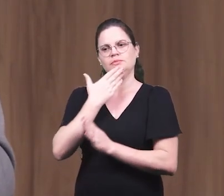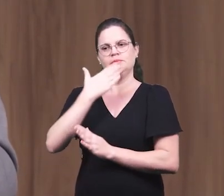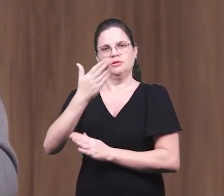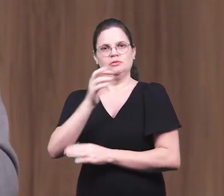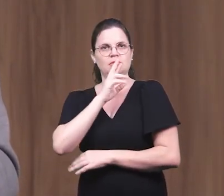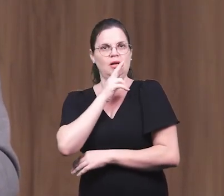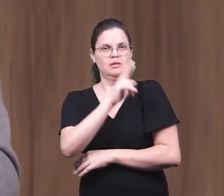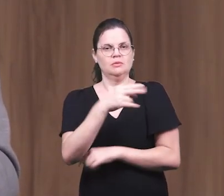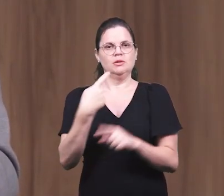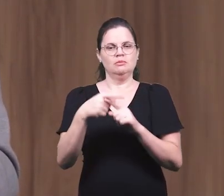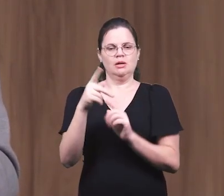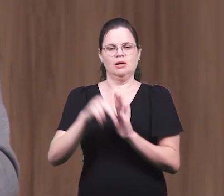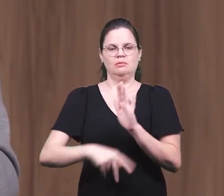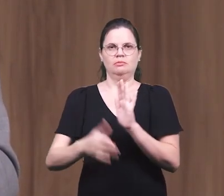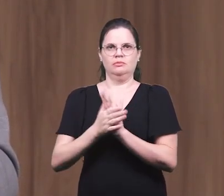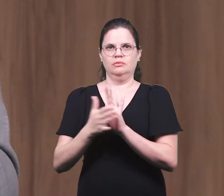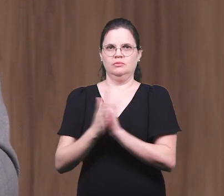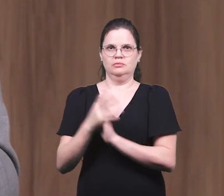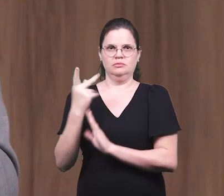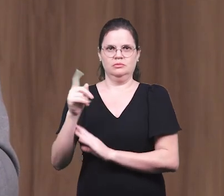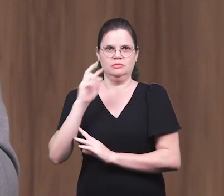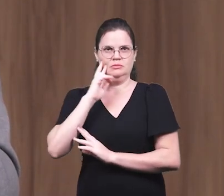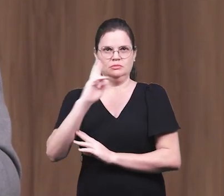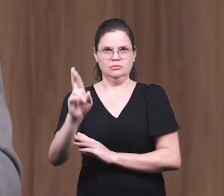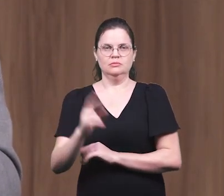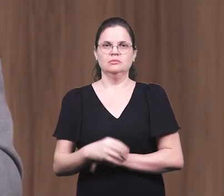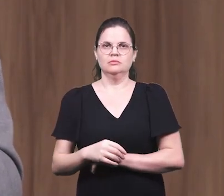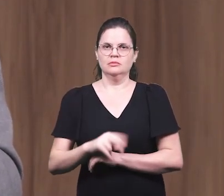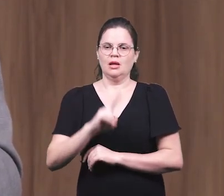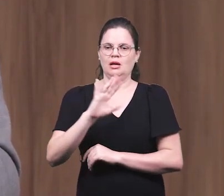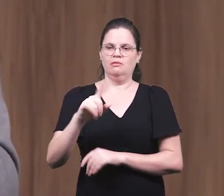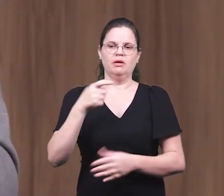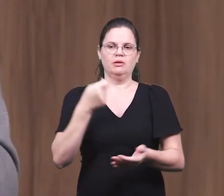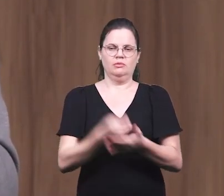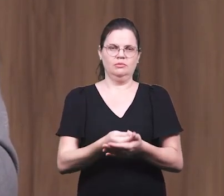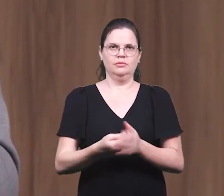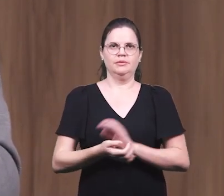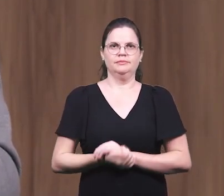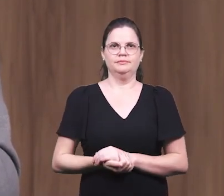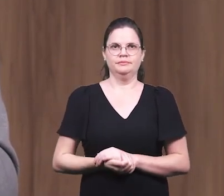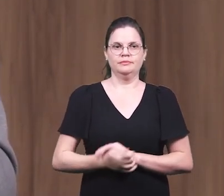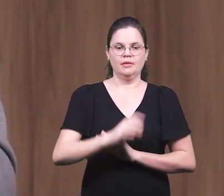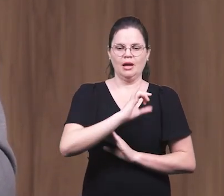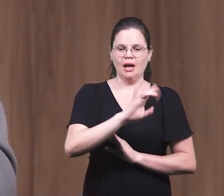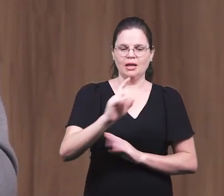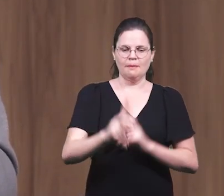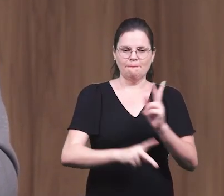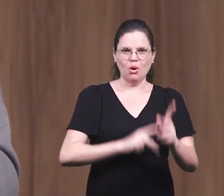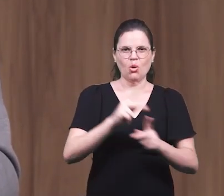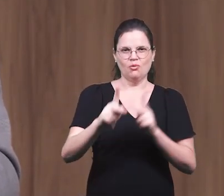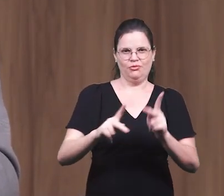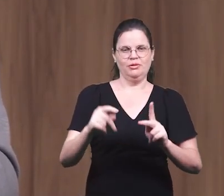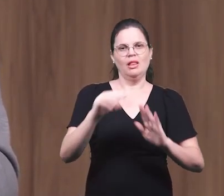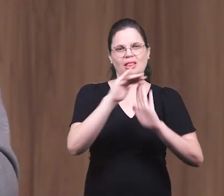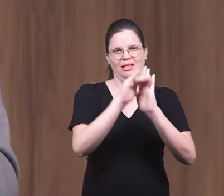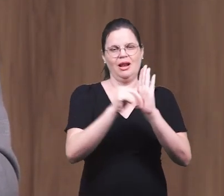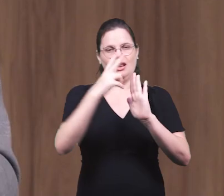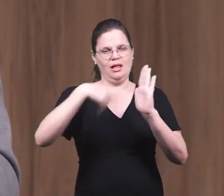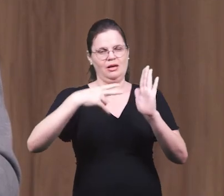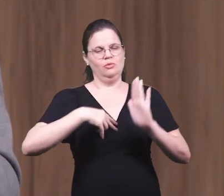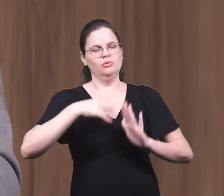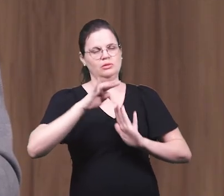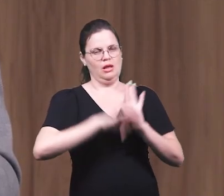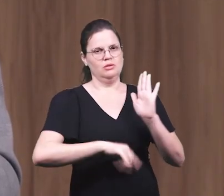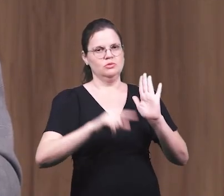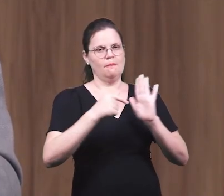porque era plano do Senhor. E aquele plano ia se cumprir. Cada povo desse daqui, depois você